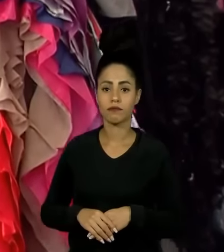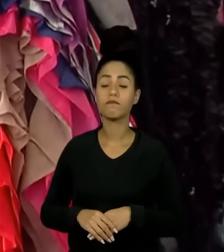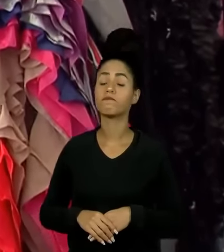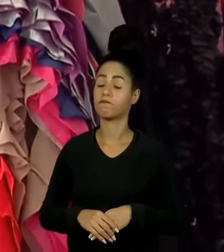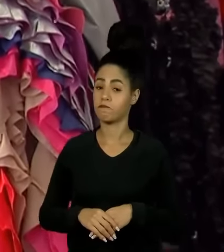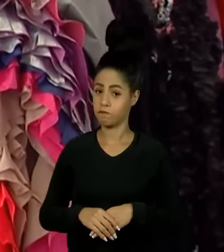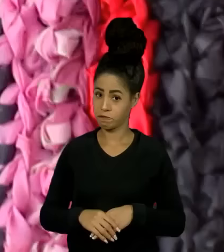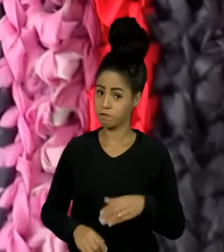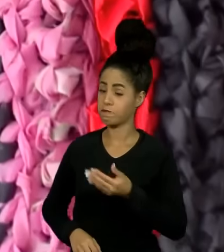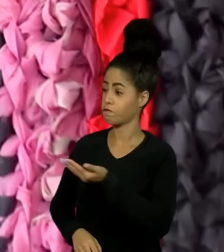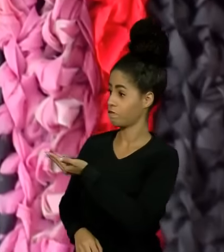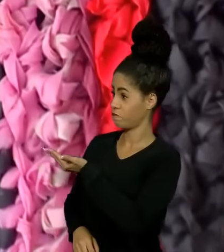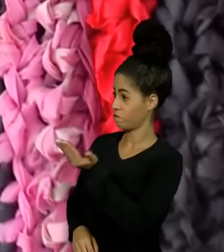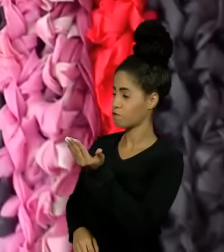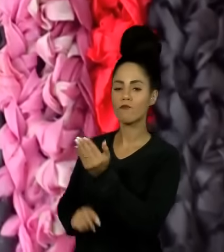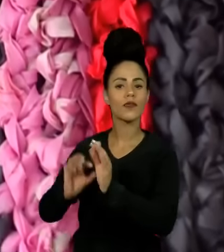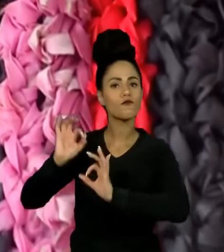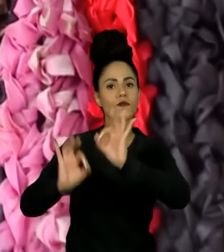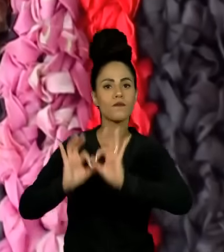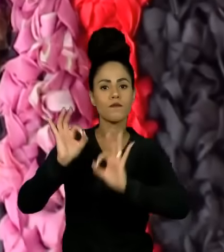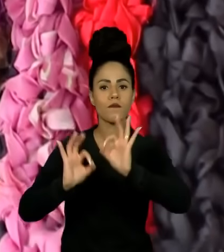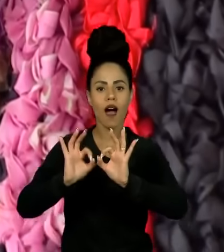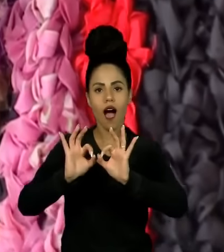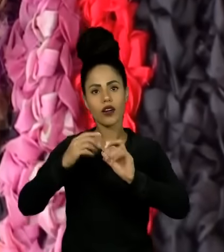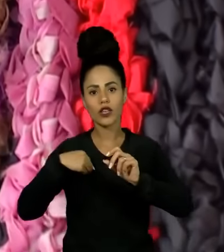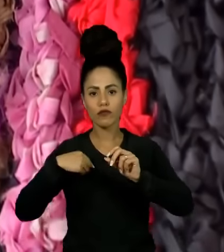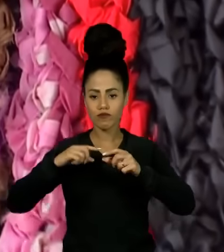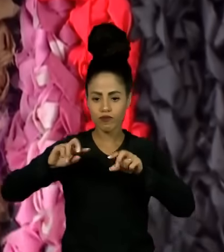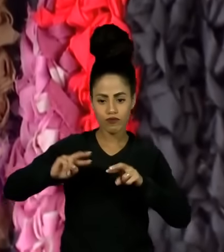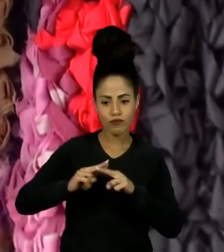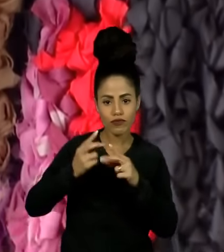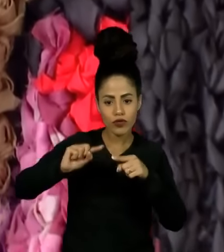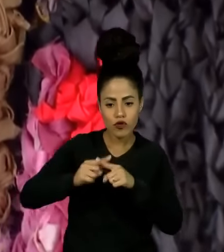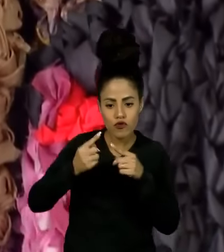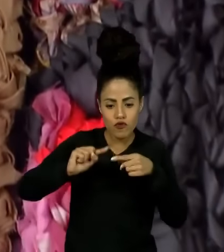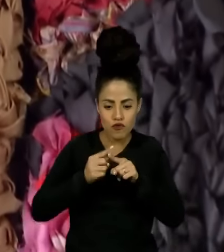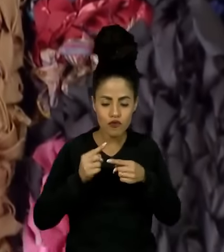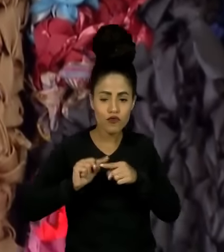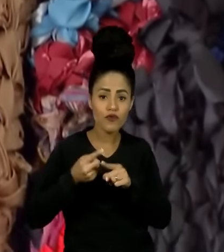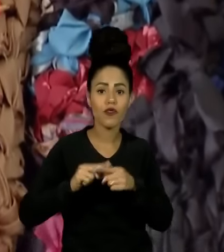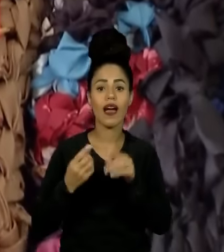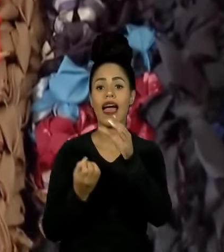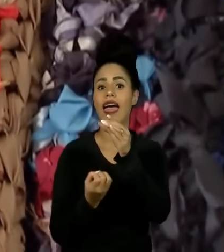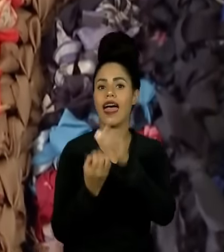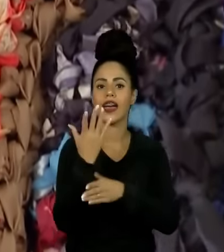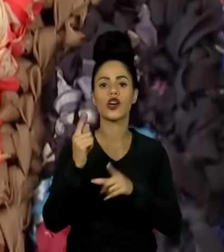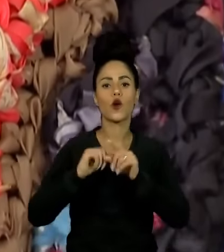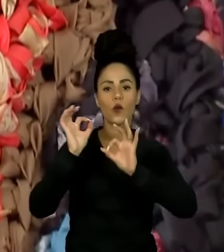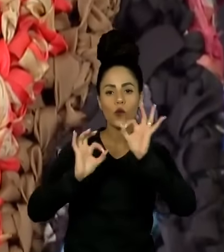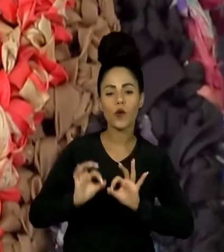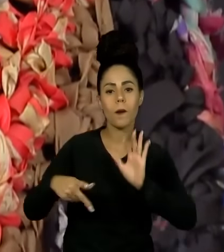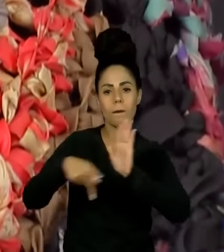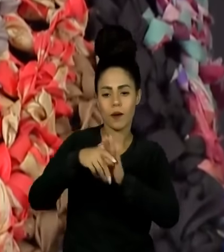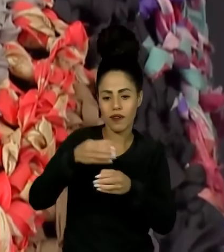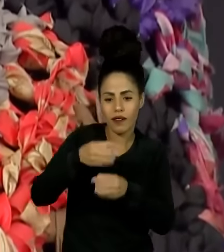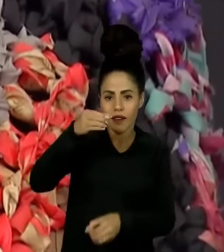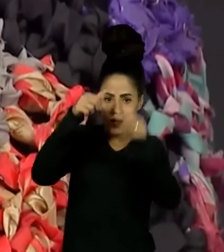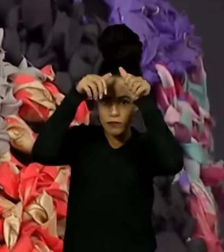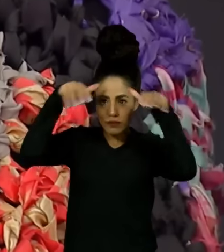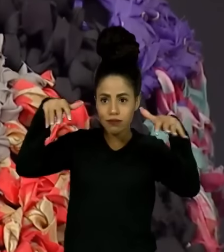Este maxi pullover foi feito em crochê, a partir do fio criado com os tecidos dos guarda-chuvas.